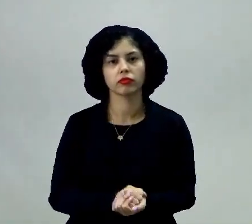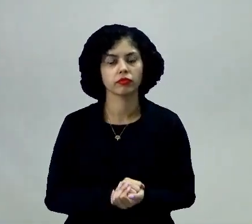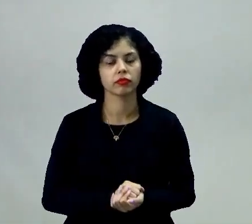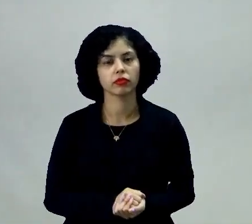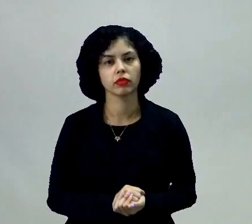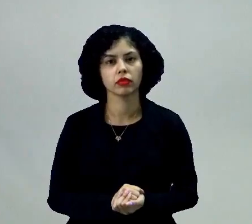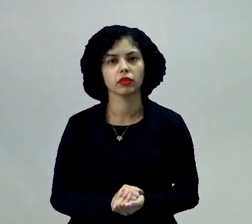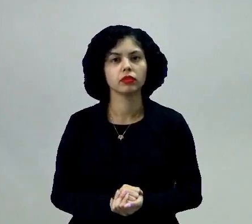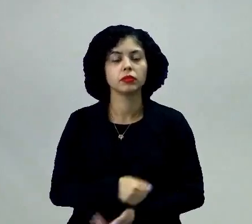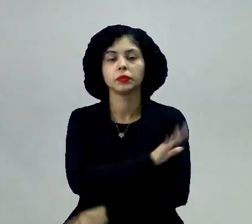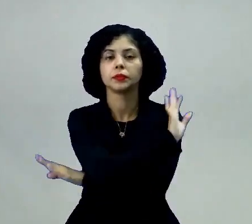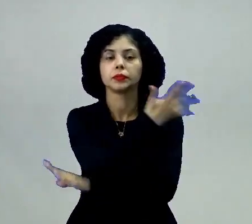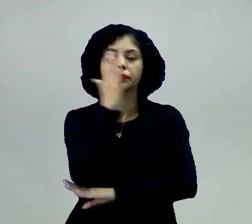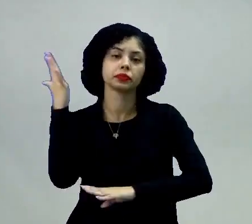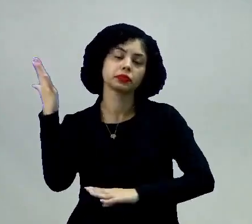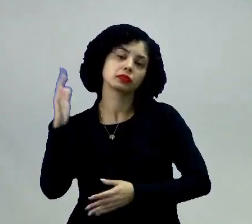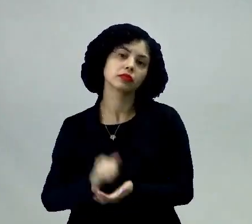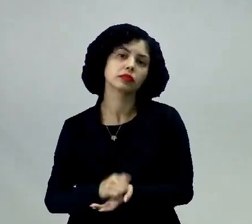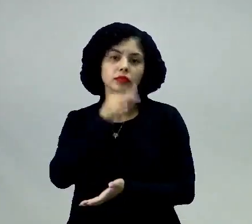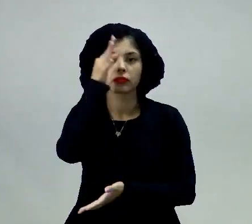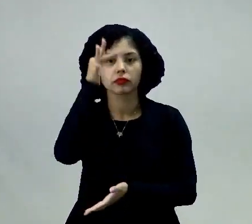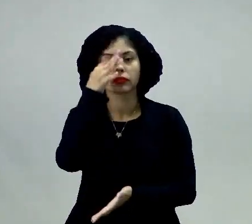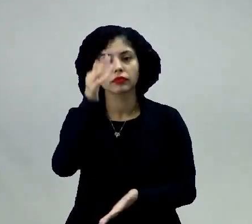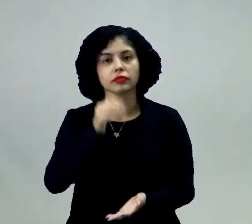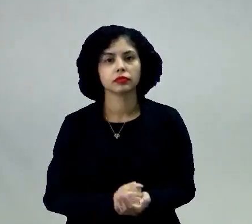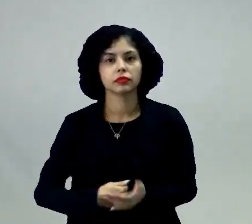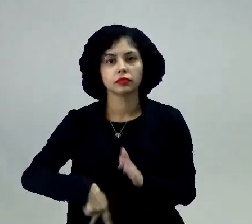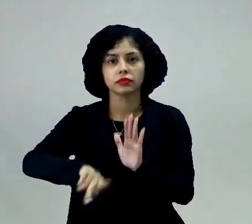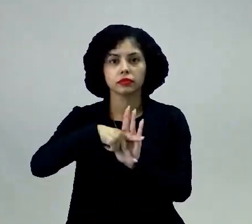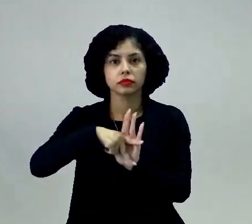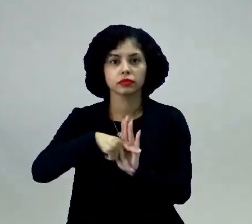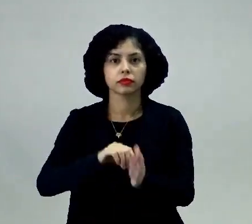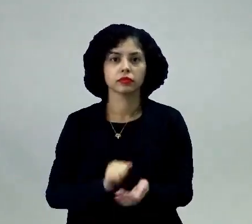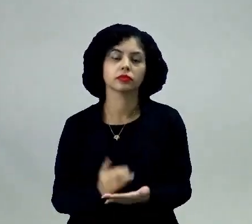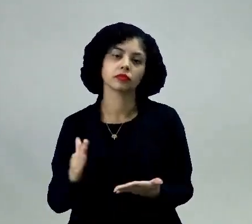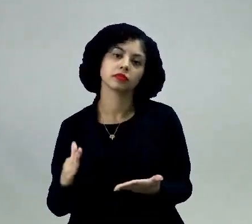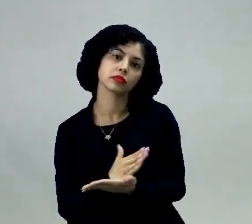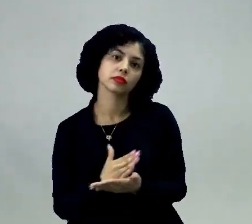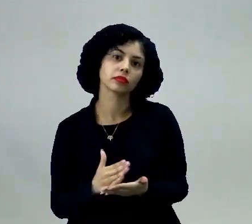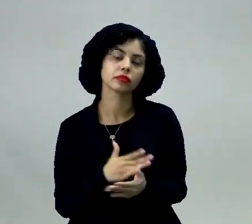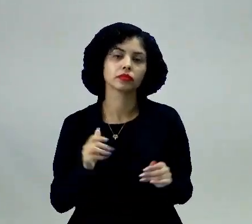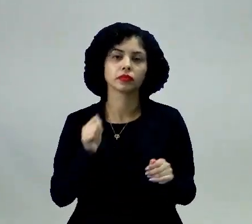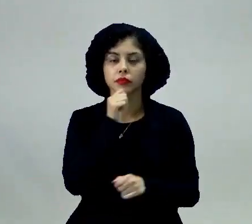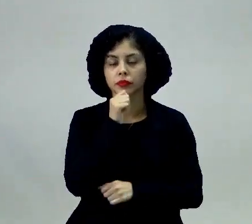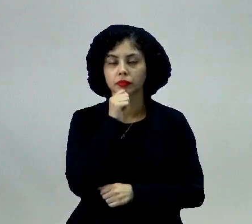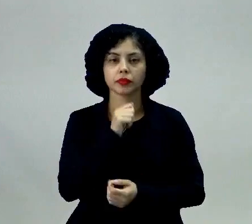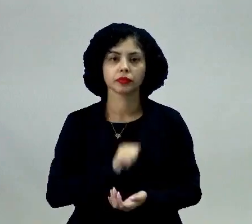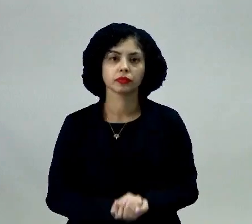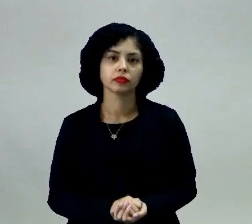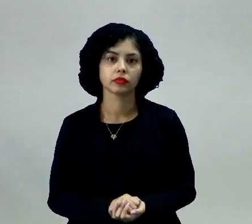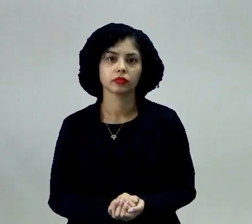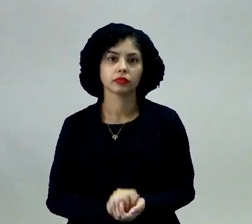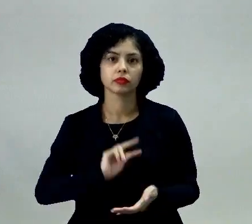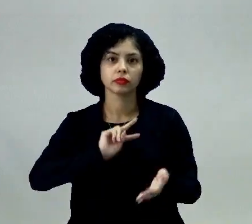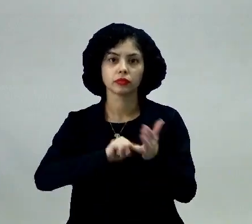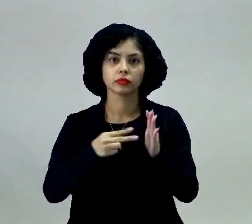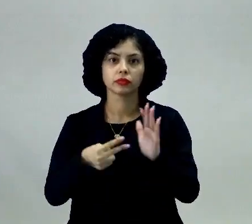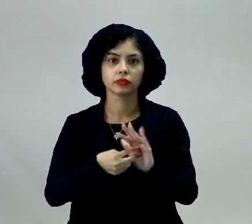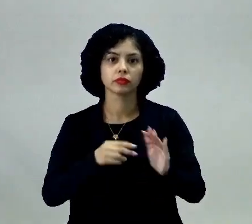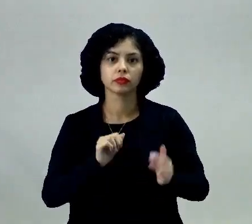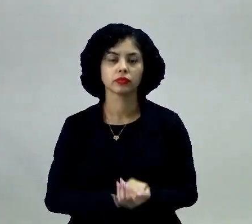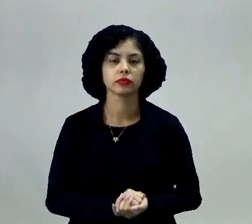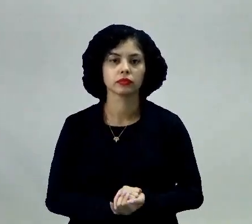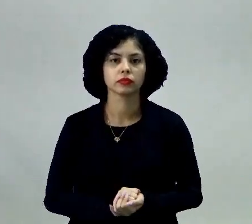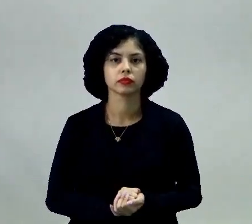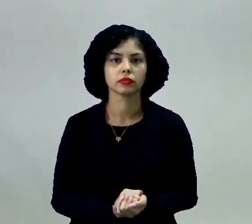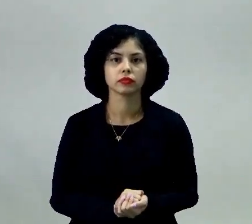também das florestas, a flora em si, foi algo que se acentuou de uma forma significativa,